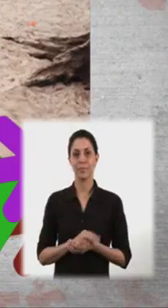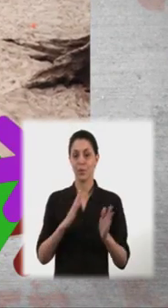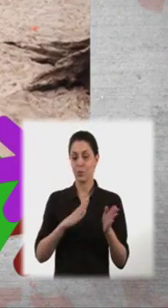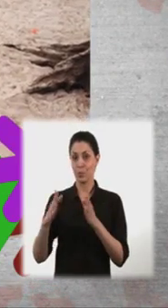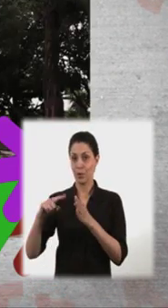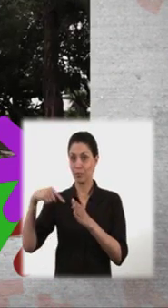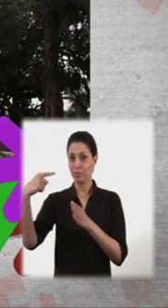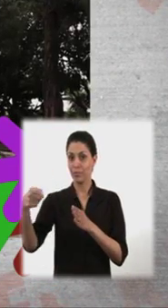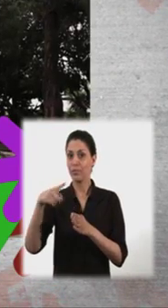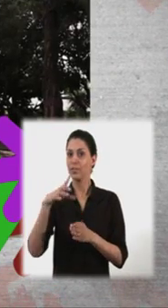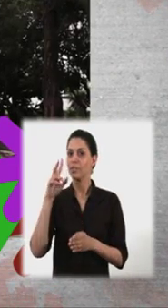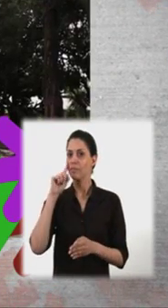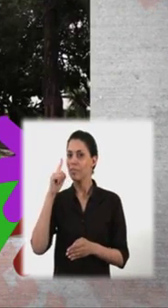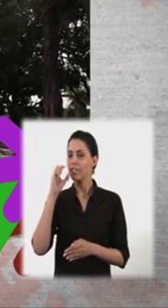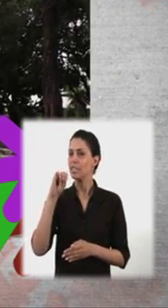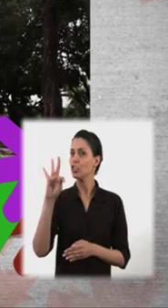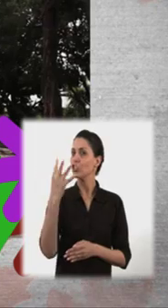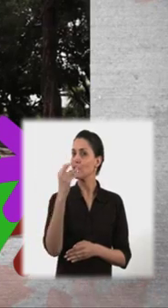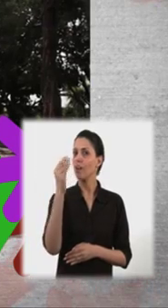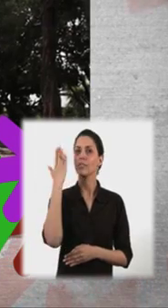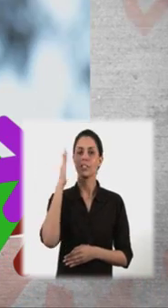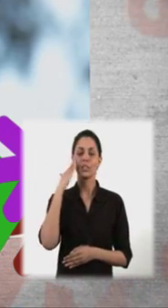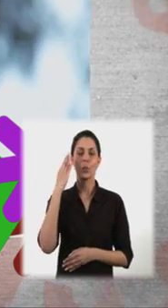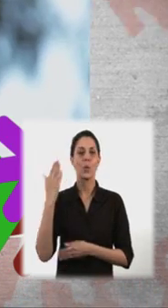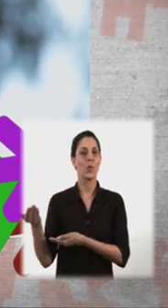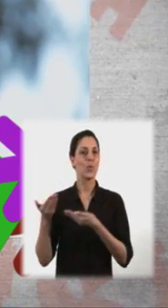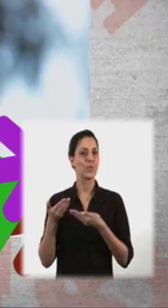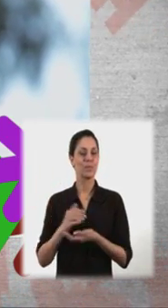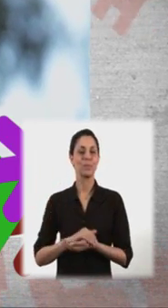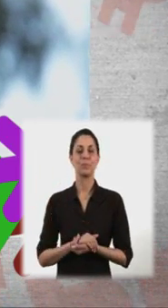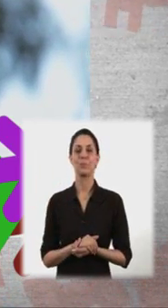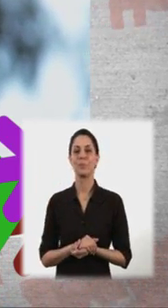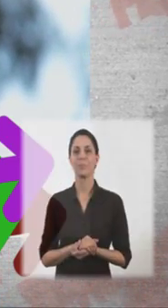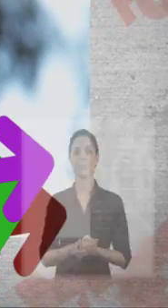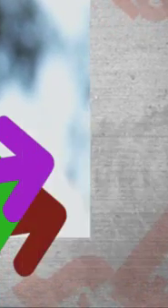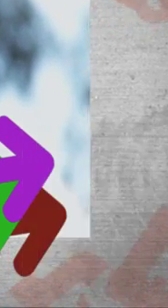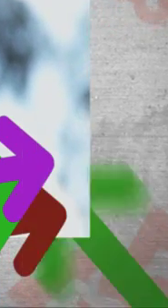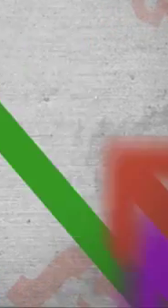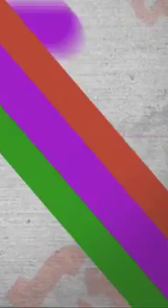No próximo bloco, você confere se o Thiago vai entender qual é a mensagem do convite.